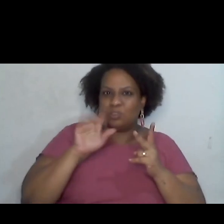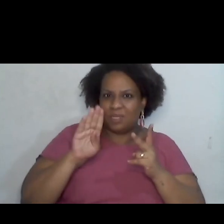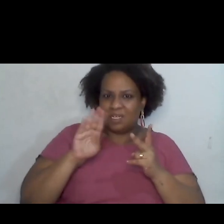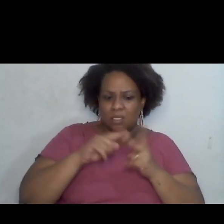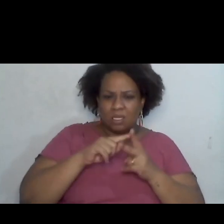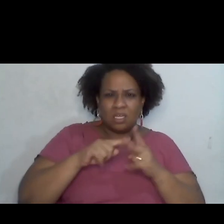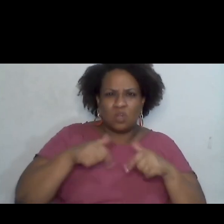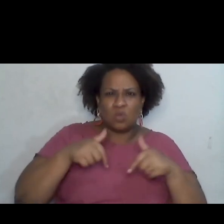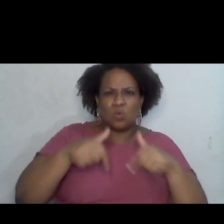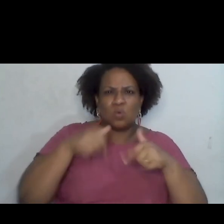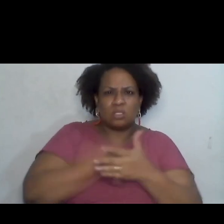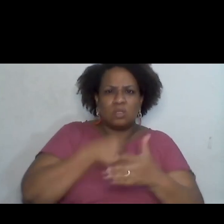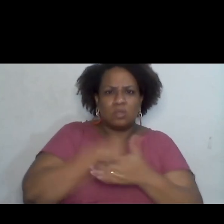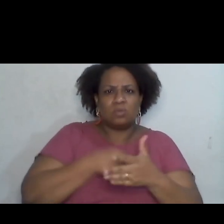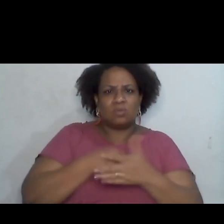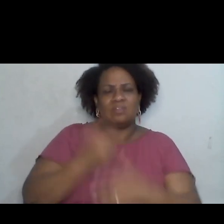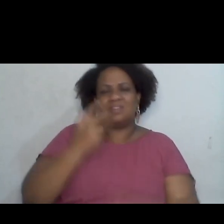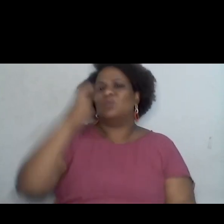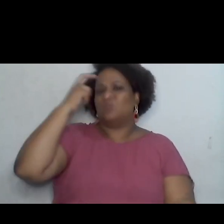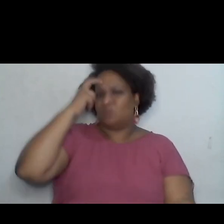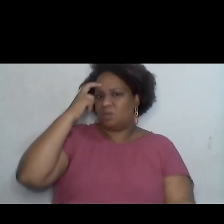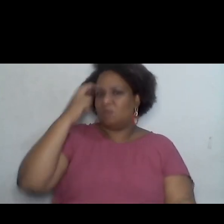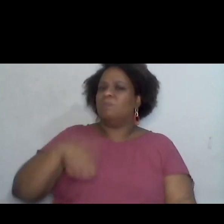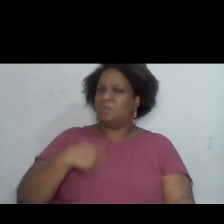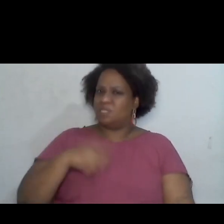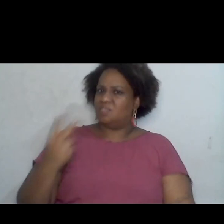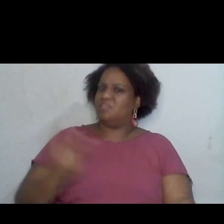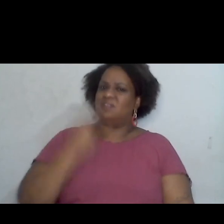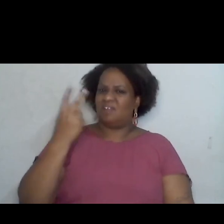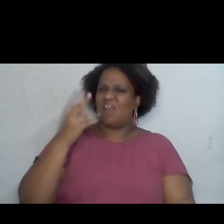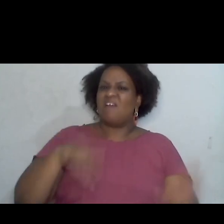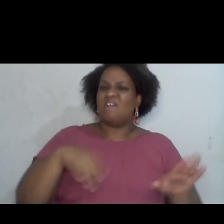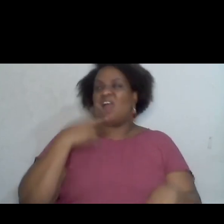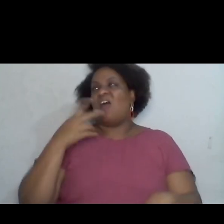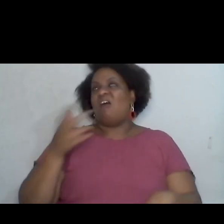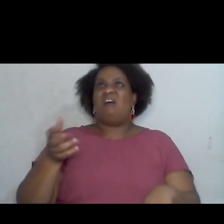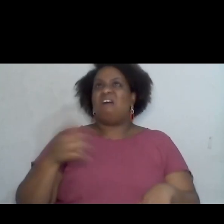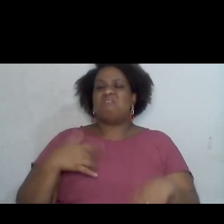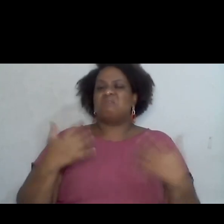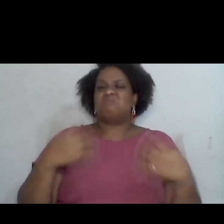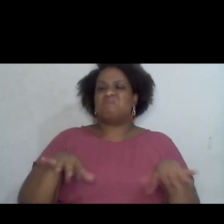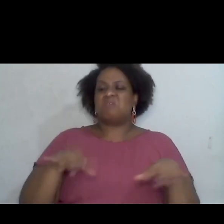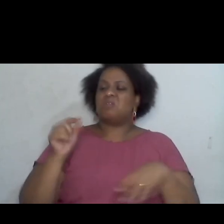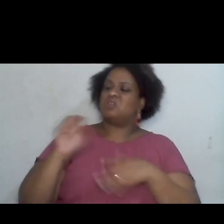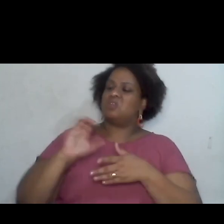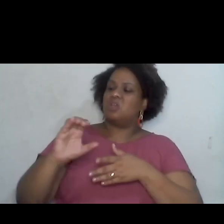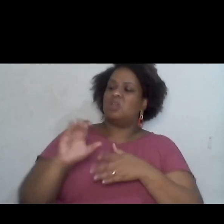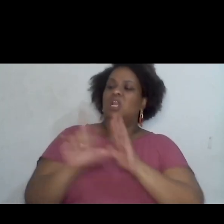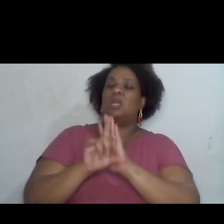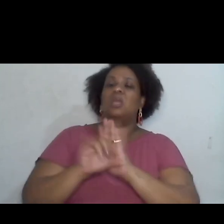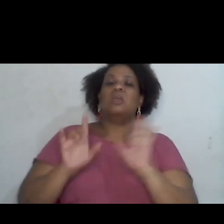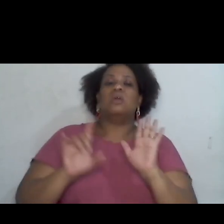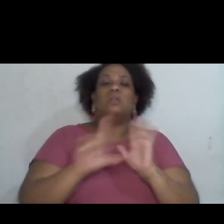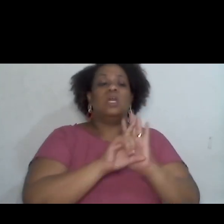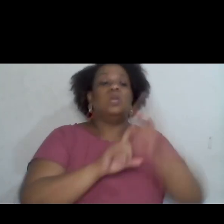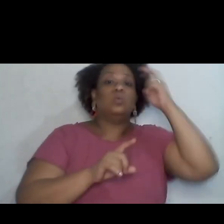luta do setor cultural. E a gente precisa valorizá-la. Porque às vezes eu vejo as falas assim, eu não quero saber do orçamento da Lei Paulo Gustavo, eu quero saber do orçamento da